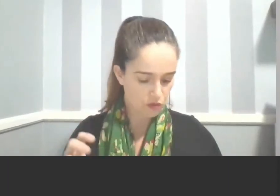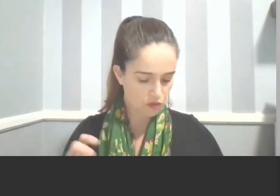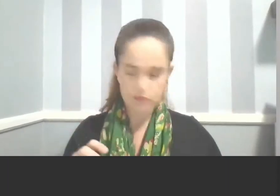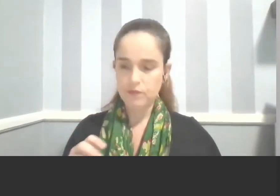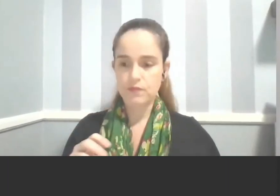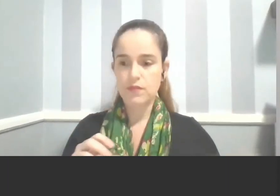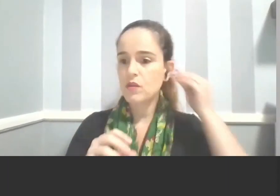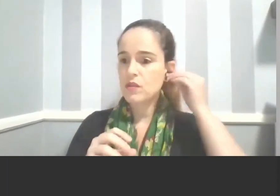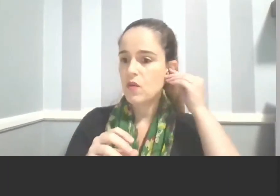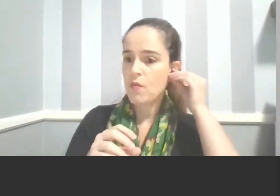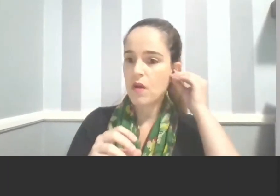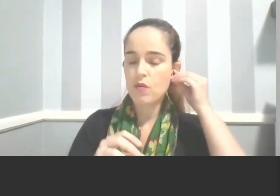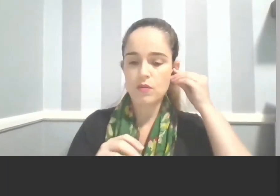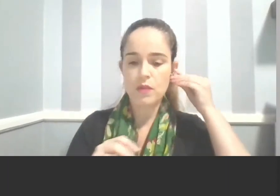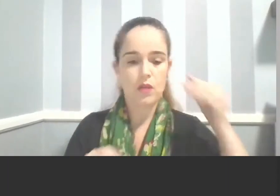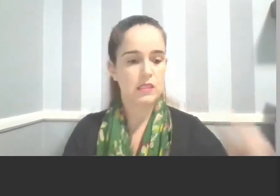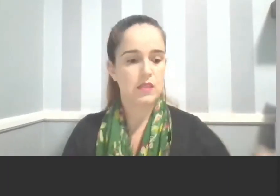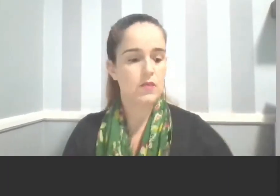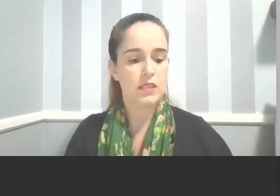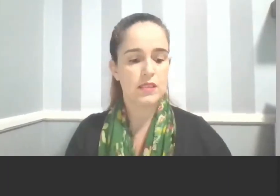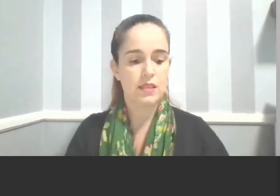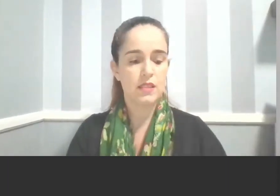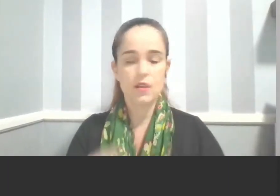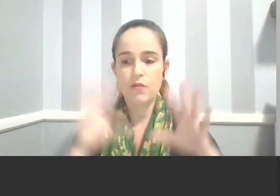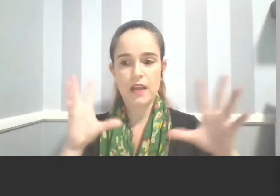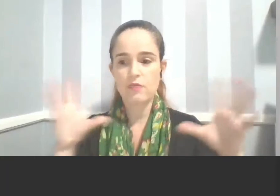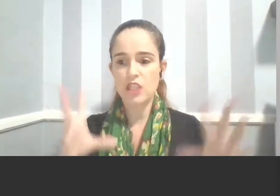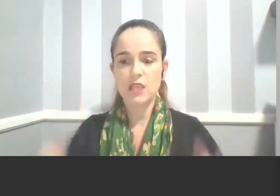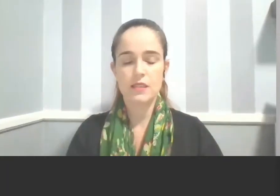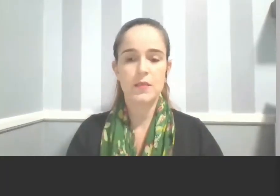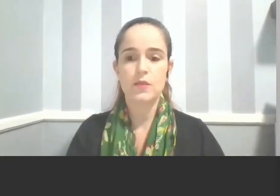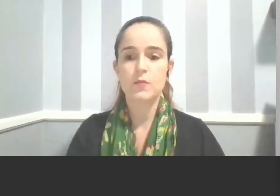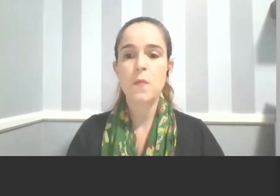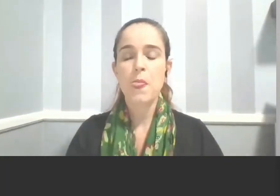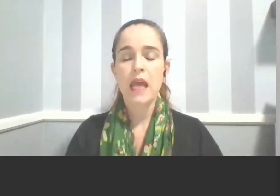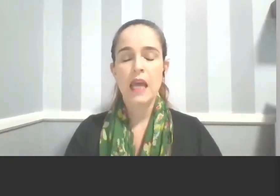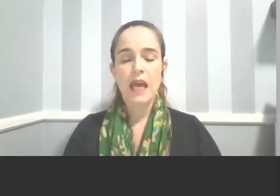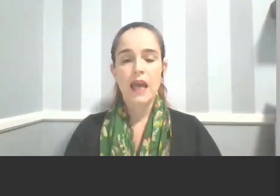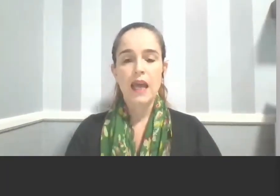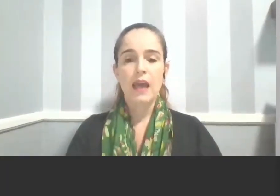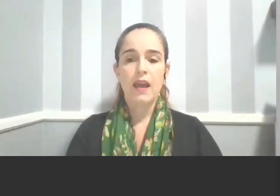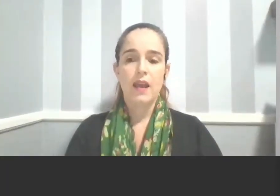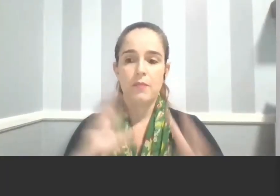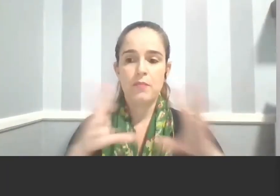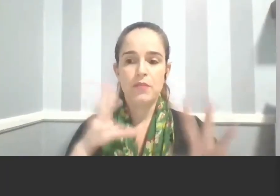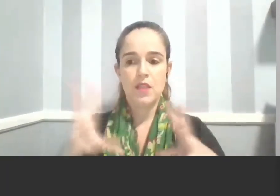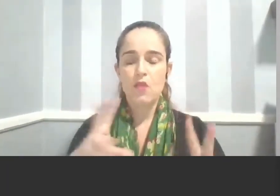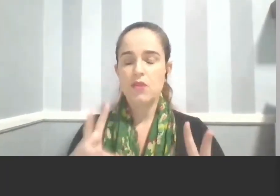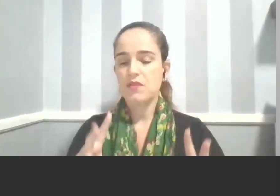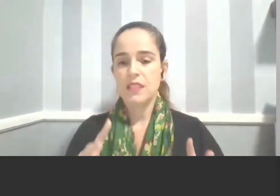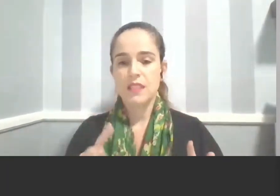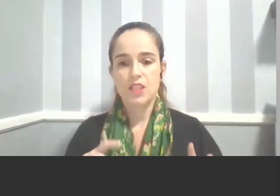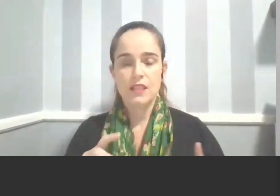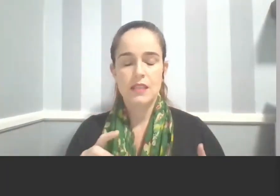ver se eu consigo arrumar um outro melhorzinho, uma coisa assim, senão eu vou ficar com de criança mesmo. Para poder,